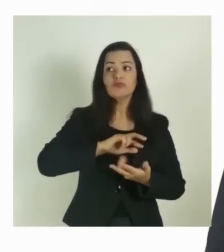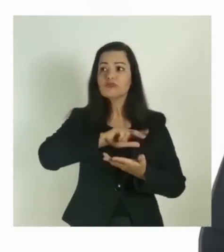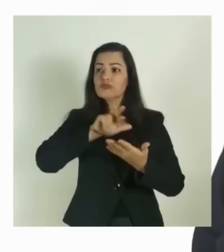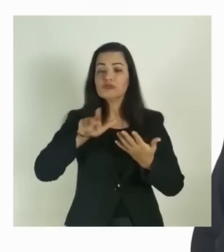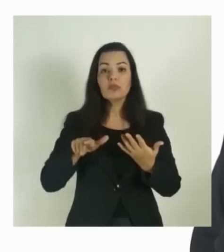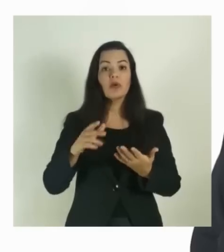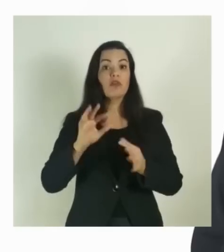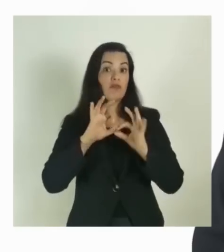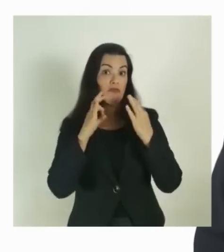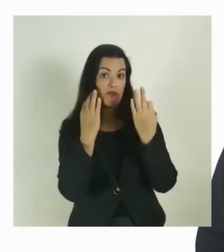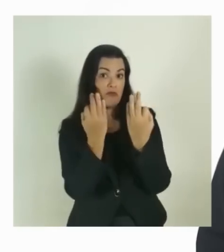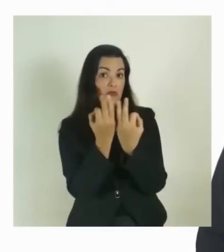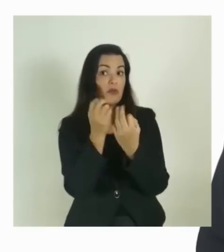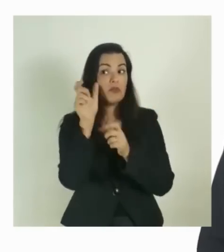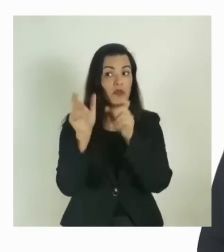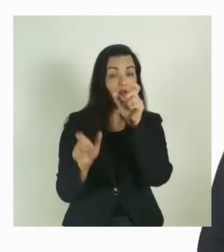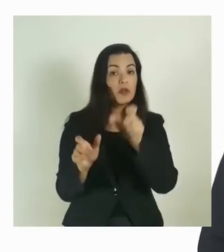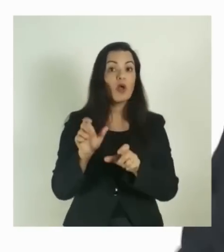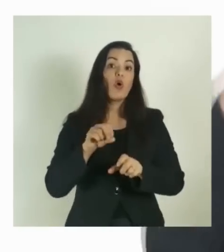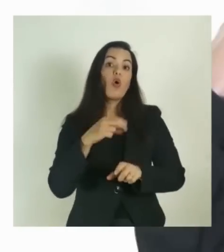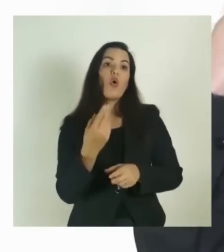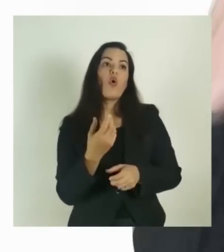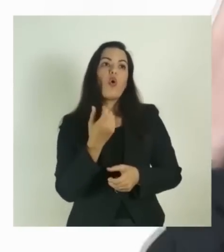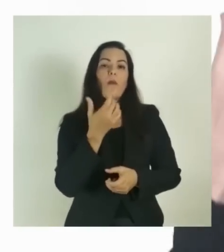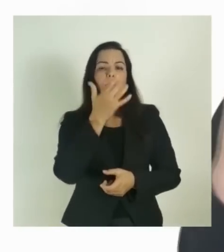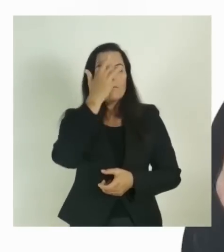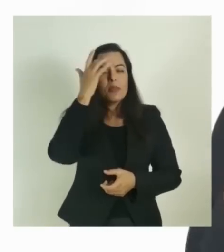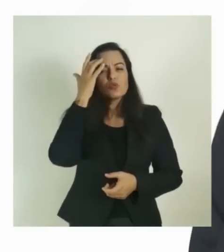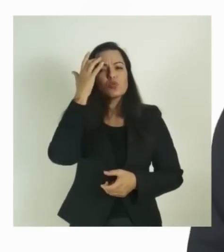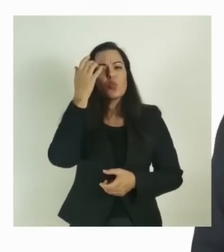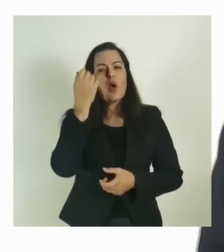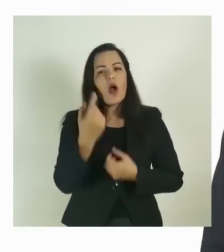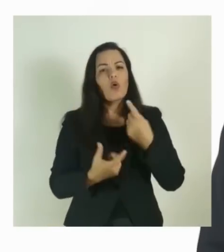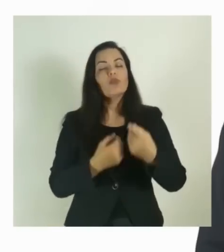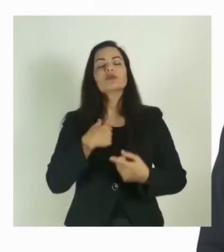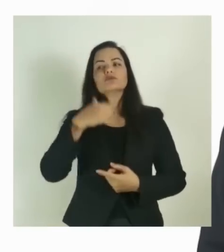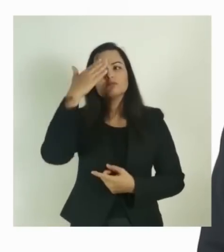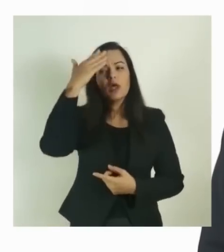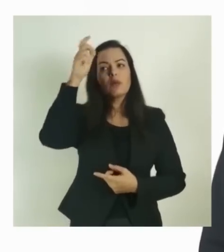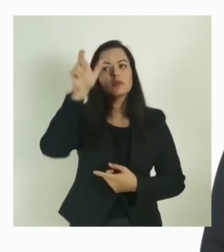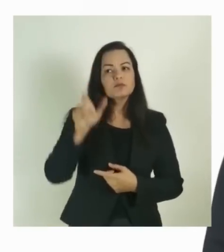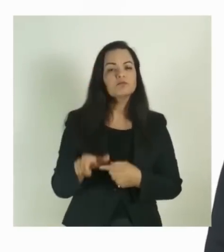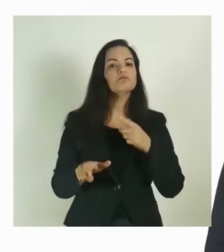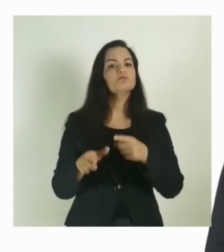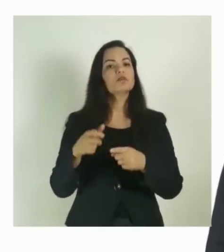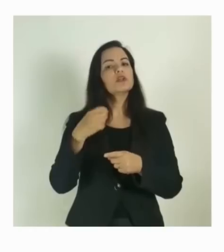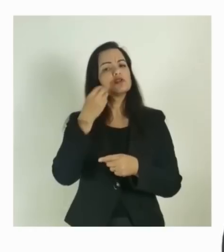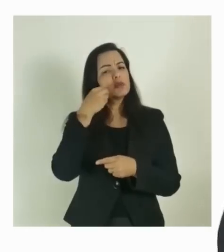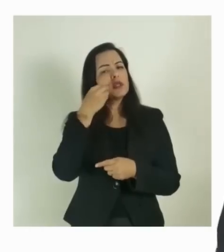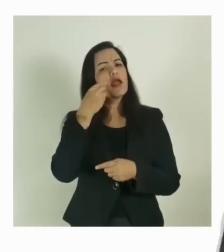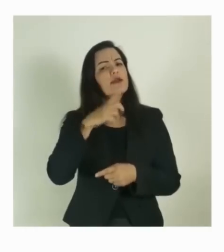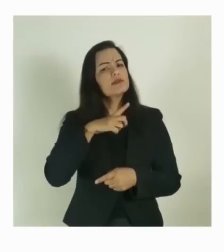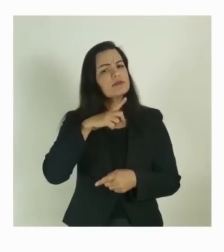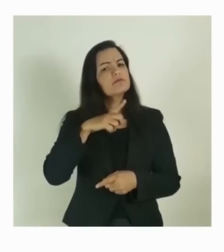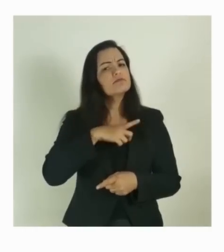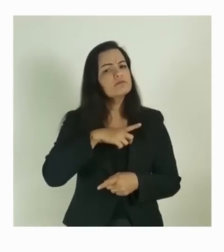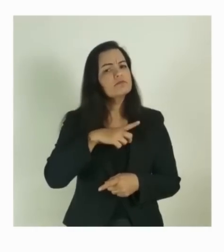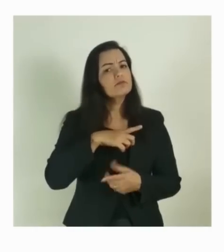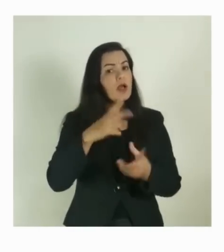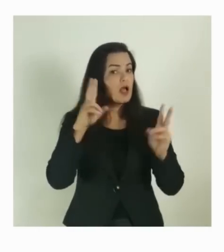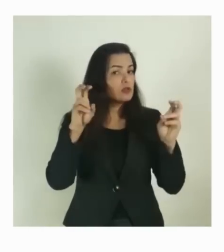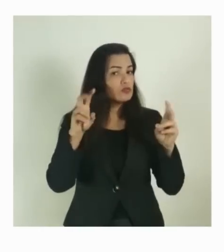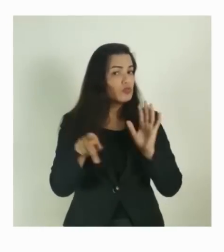familiares ou pessoas que eu sabia que tinham uma maior experiência do que eu naquele assunto específico. Porém, é